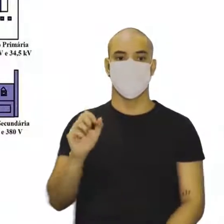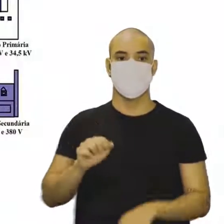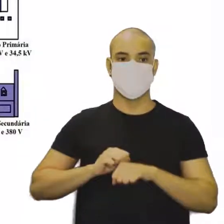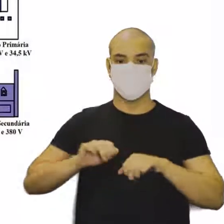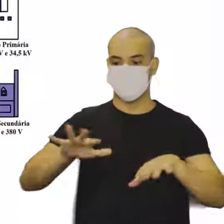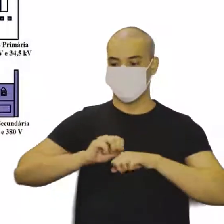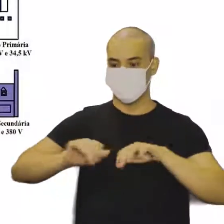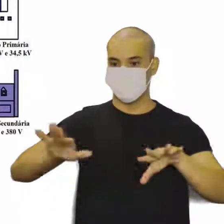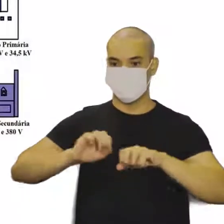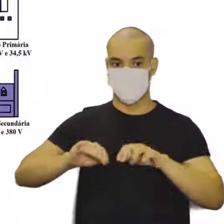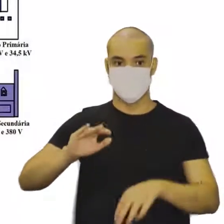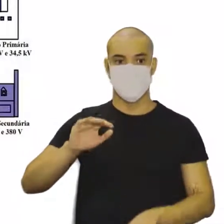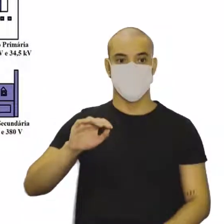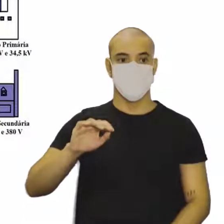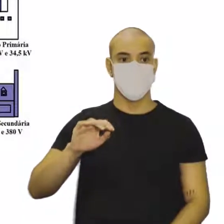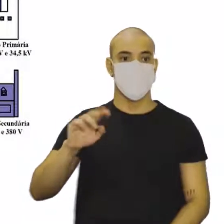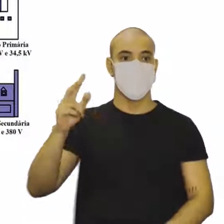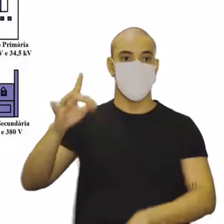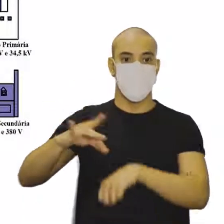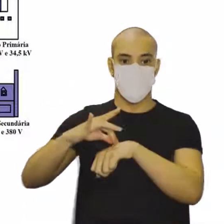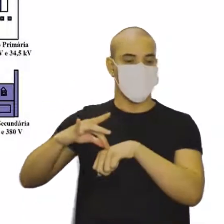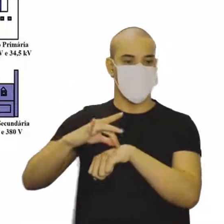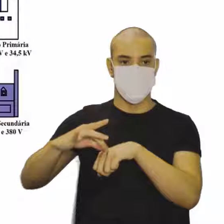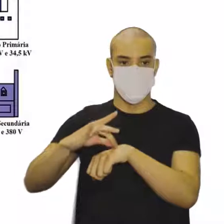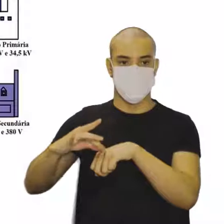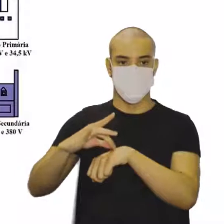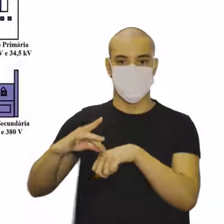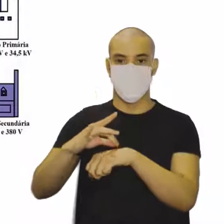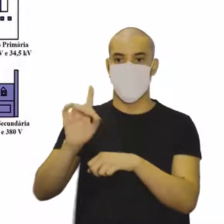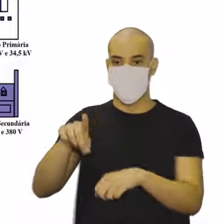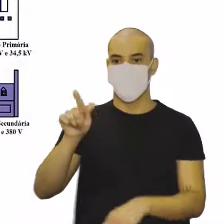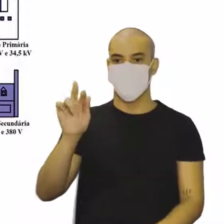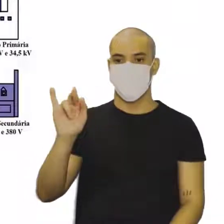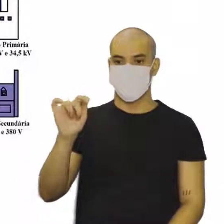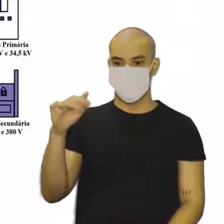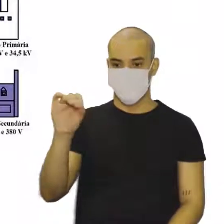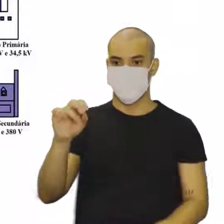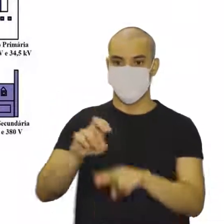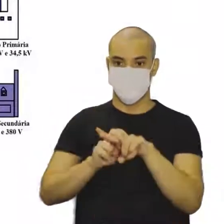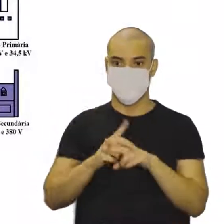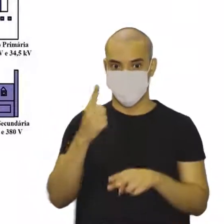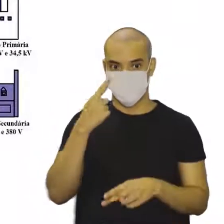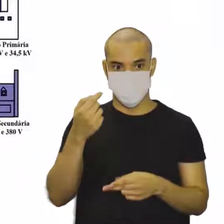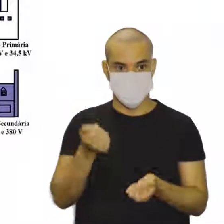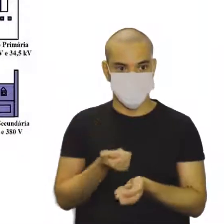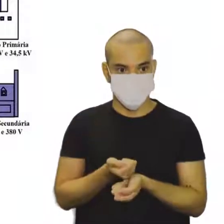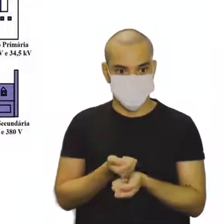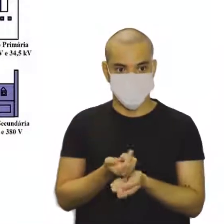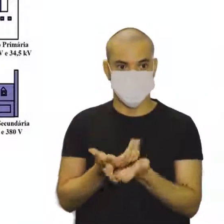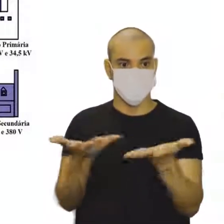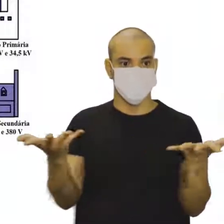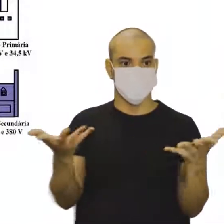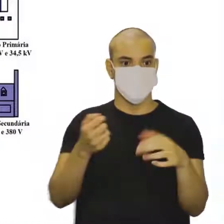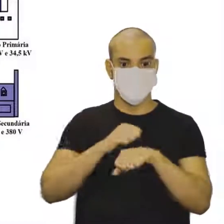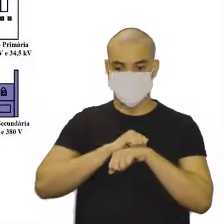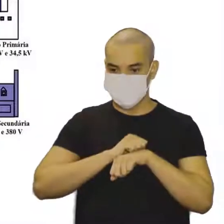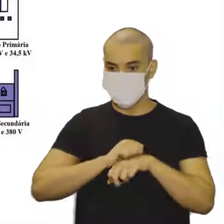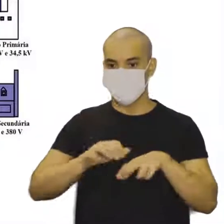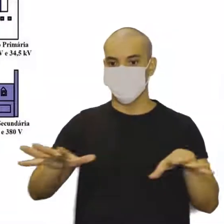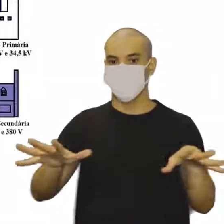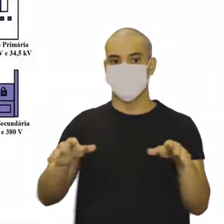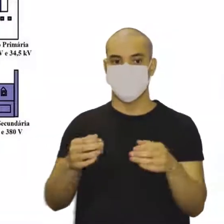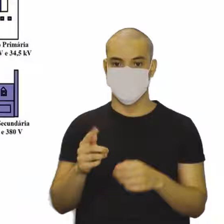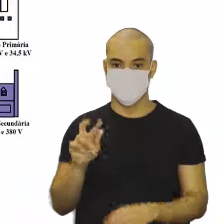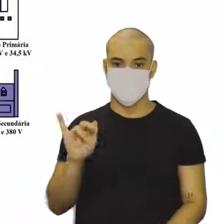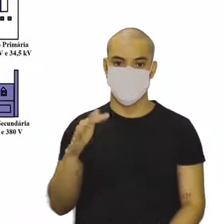preto, geração, ok? Então, tá aí, olha só, vocês podem ver aqui a distribuição, tá? Tá